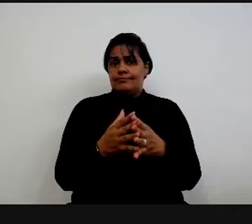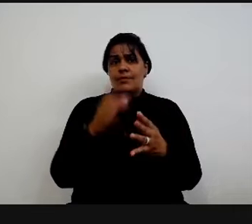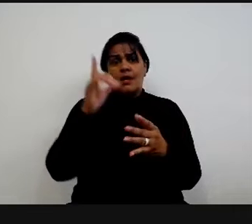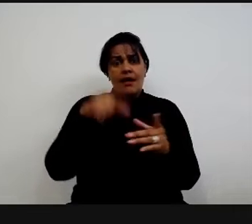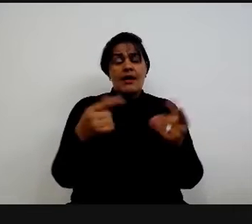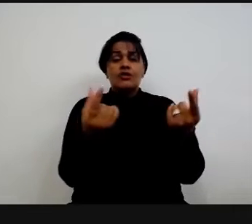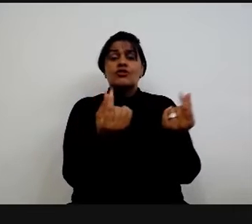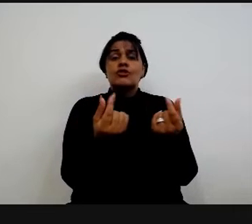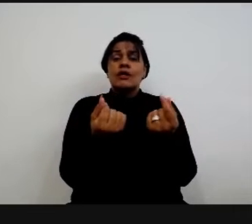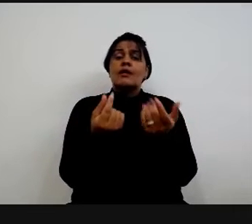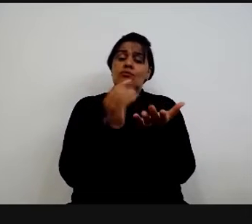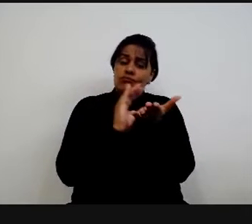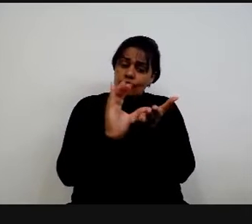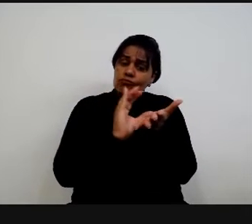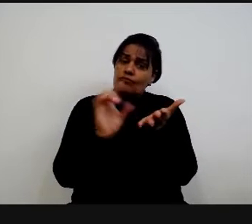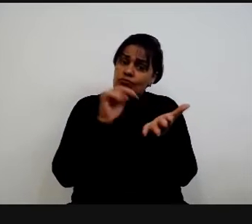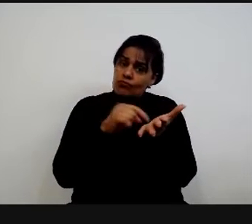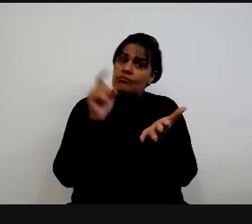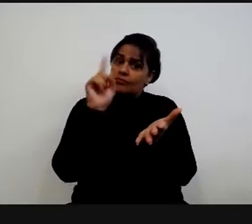Recurso do orçamento.